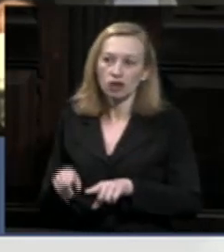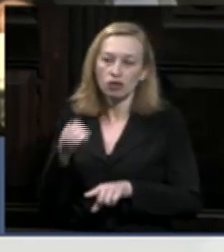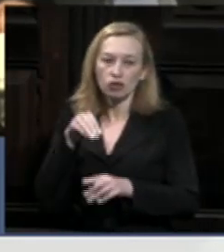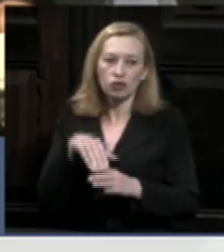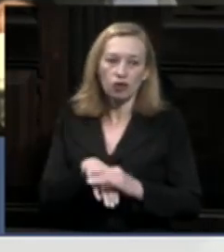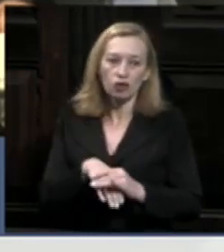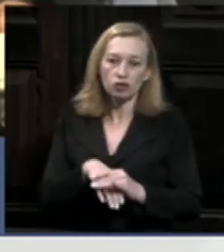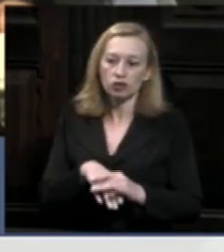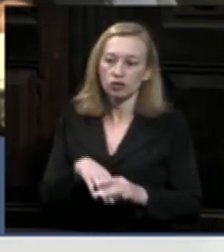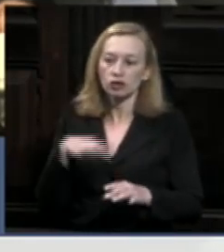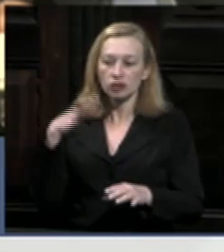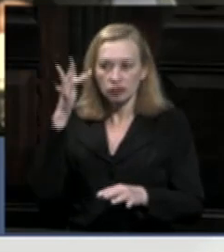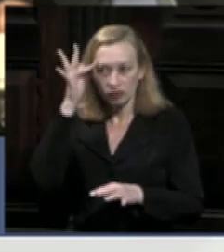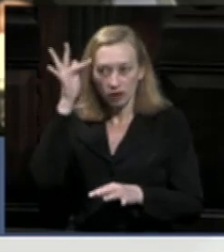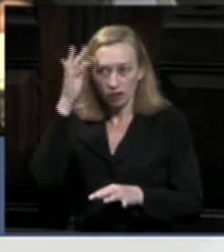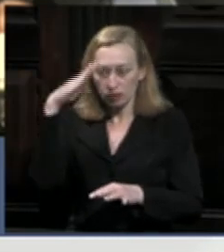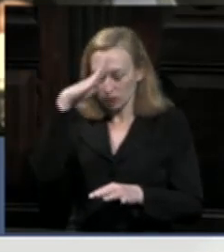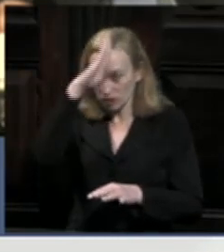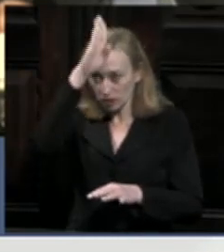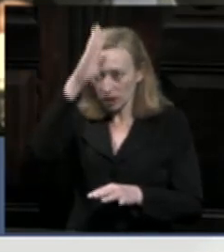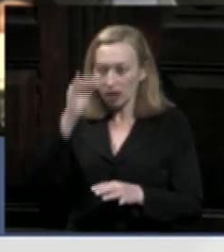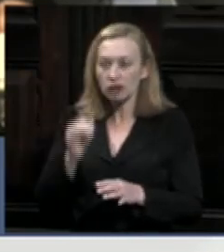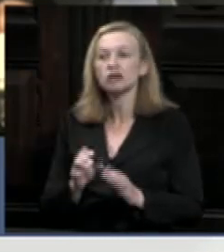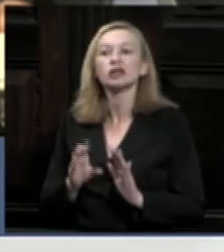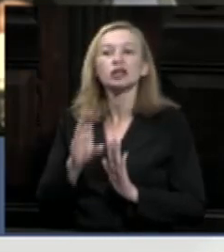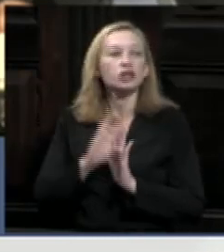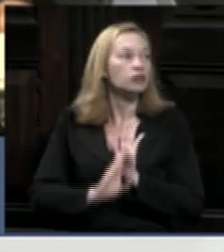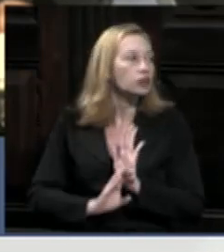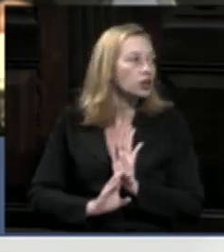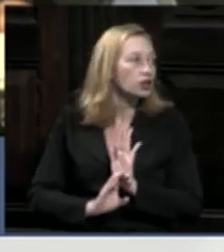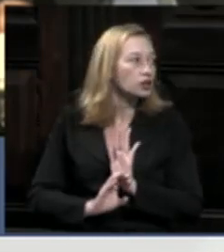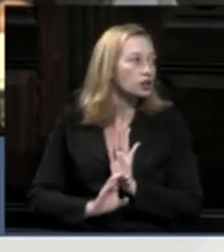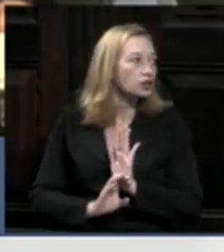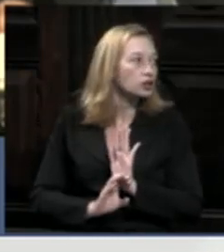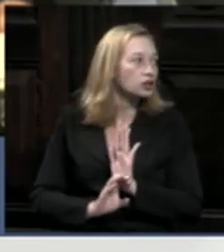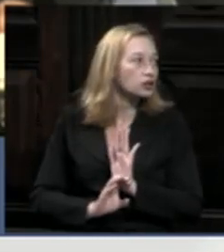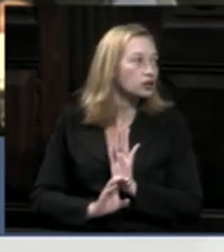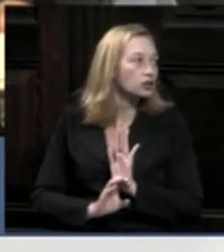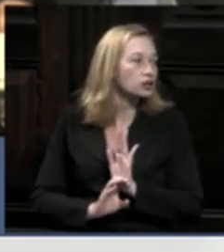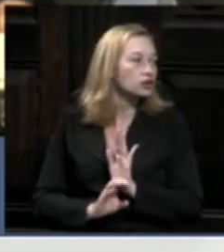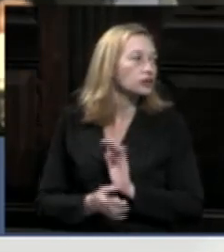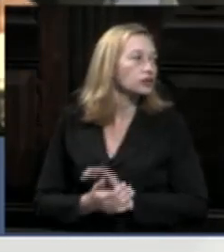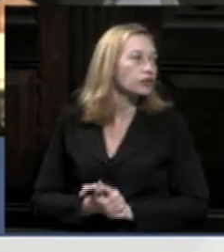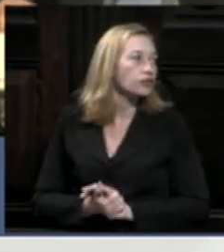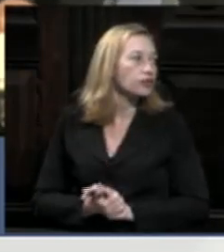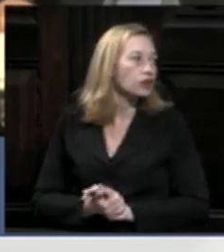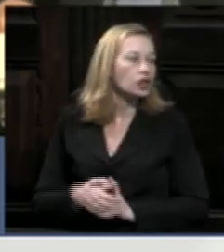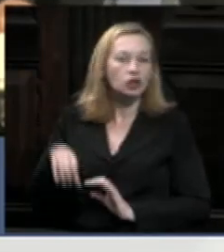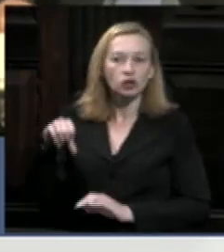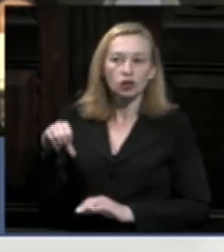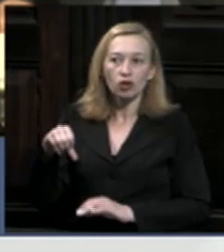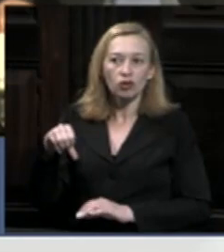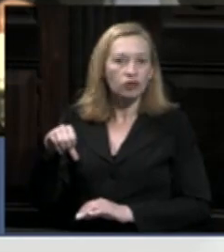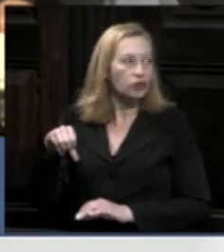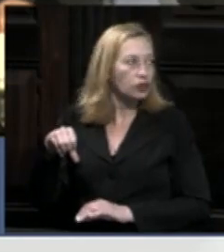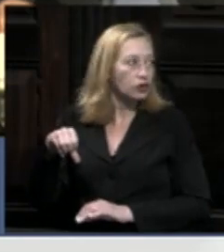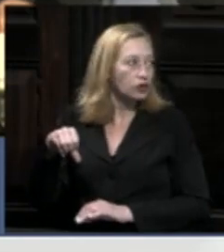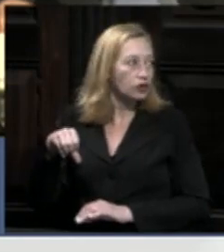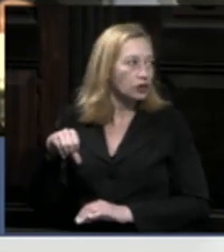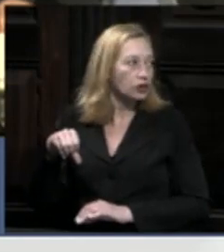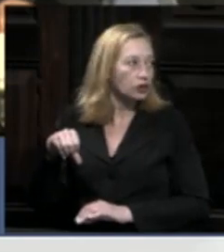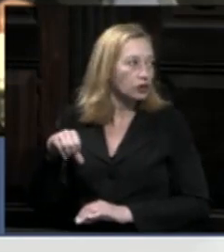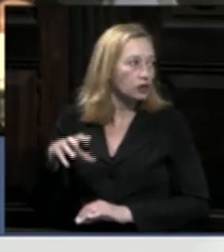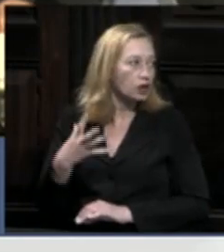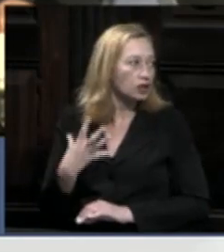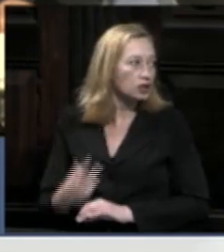sem tecnologia favorável com emenda de orçamento finanças fiscalização financeira e controle favorável novos pareceres as emendas empenhadas as comissões comissão